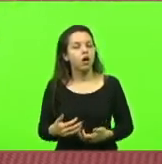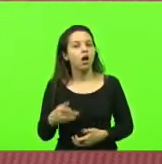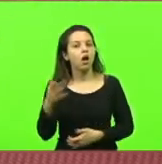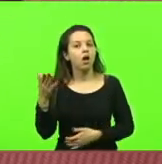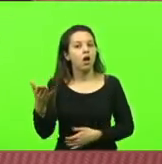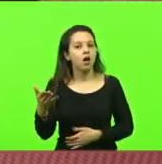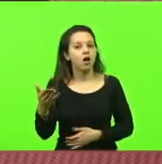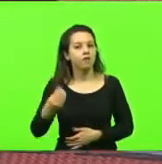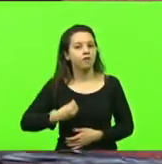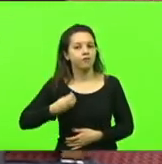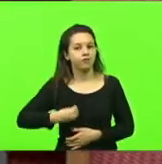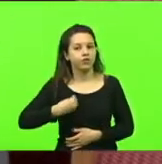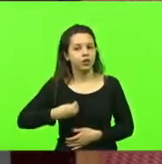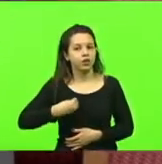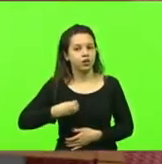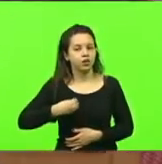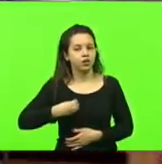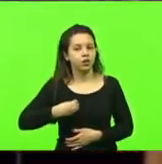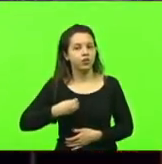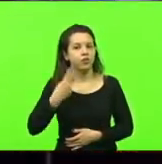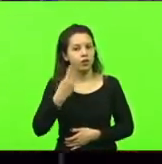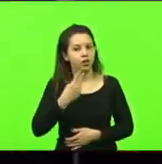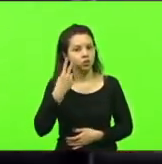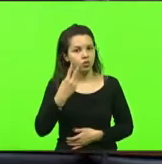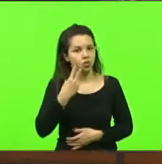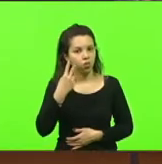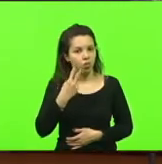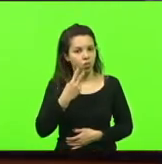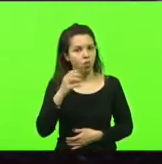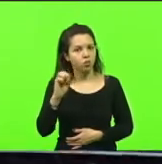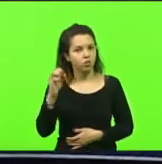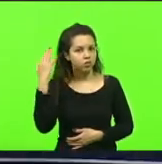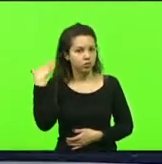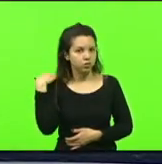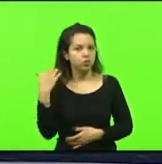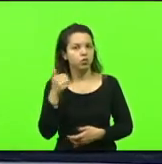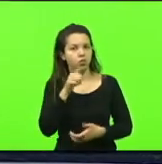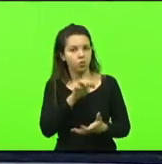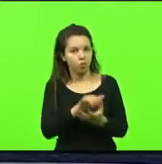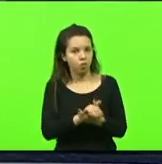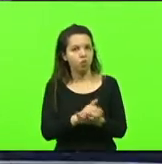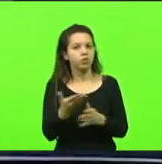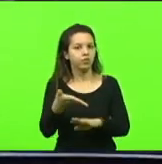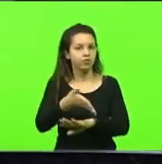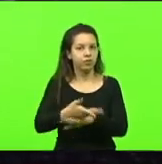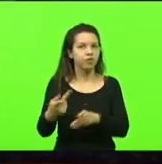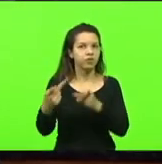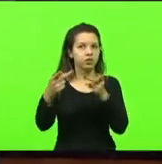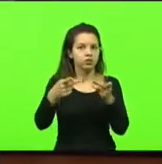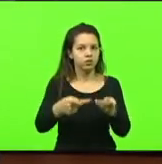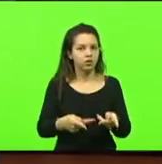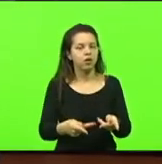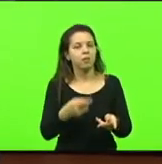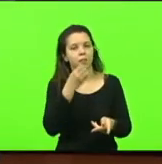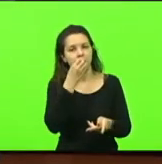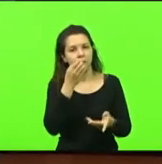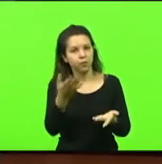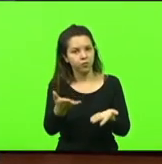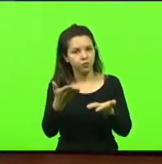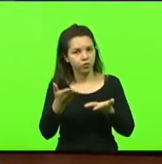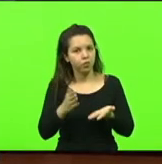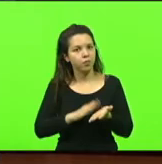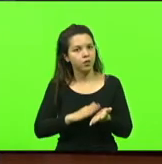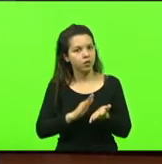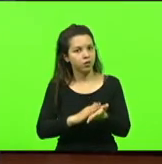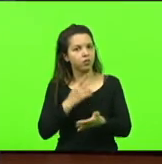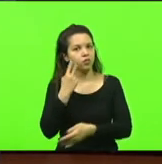de Otacílio Costa, bem como da sua esposa, Gabriela. Sejam sempre bem-vindos a esta casa. Parabenizar o vereador